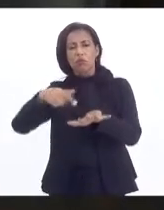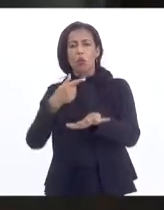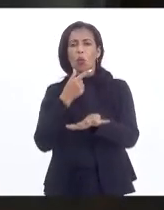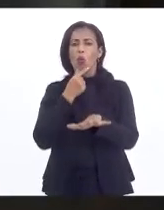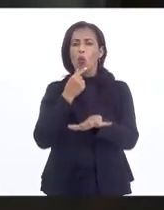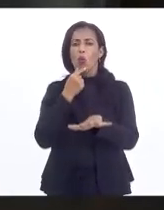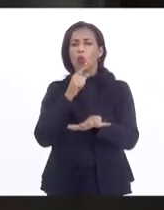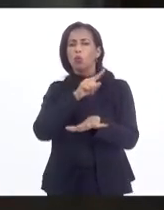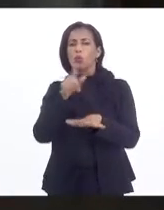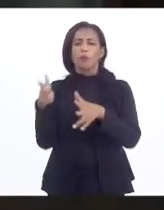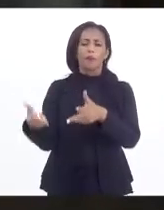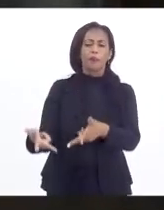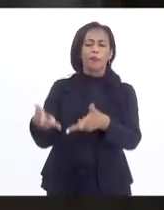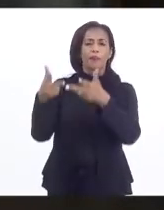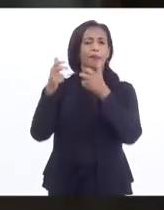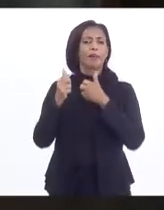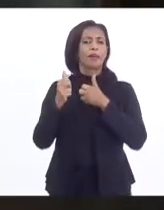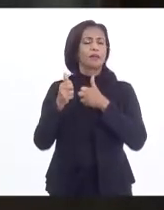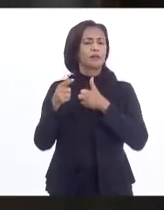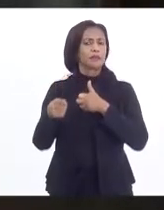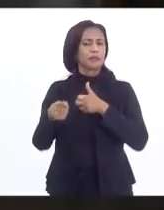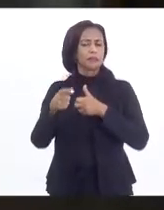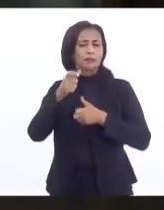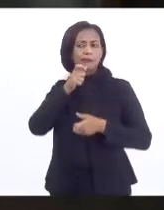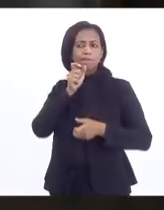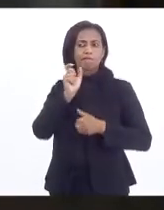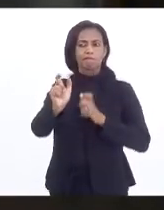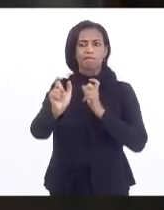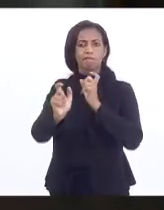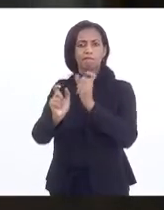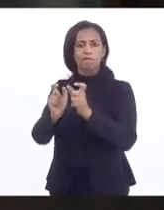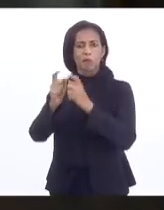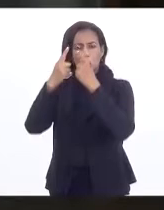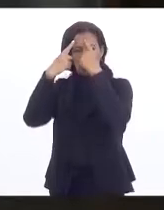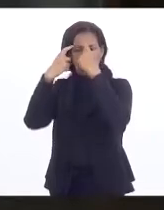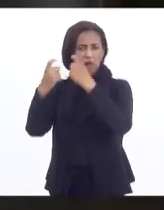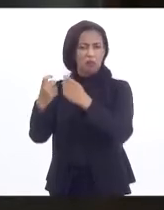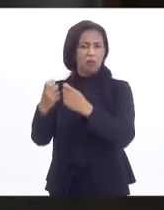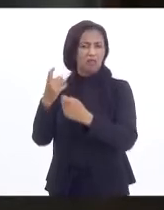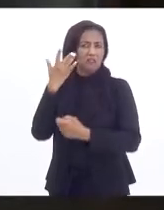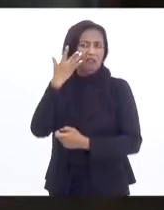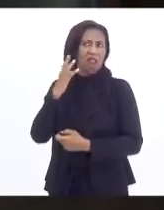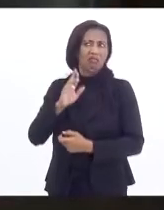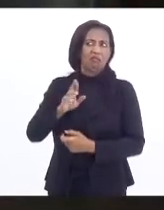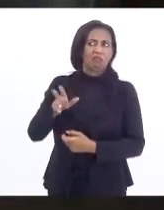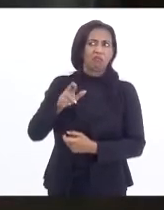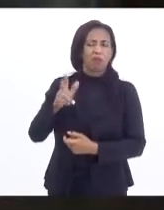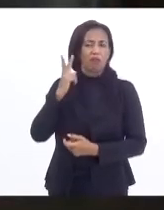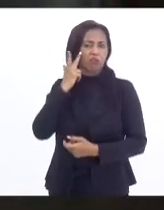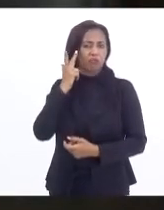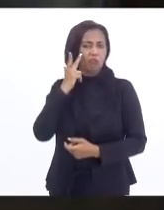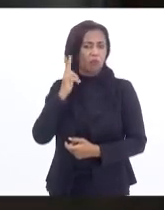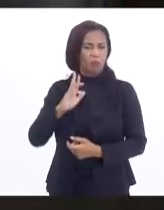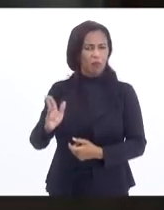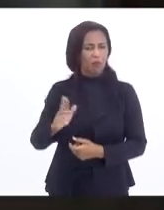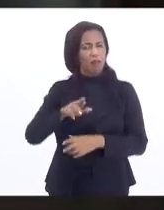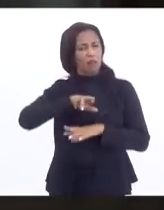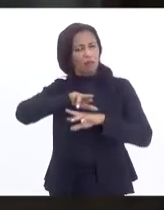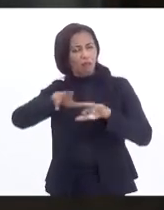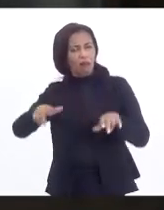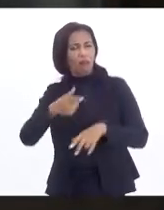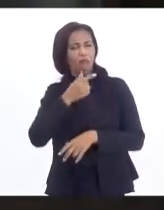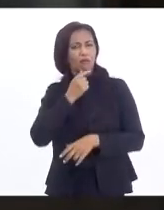não percebem esse xingamento como uma violência, deputada Renata. E vários